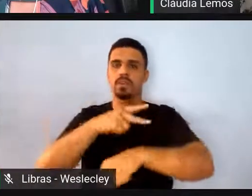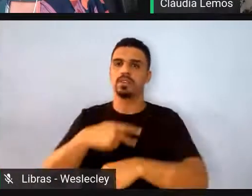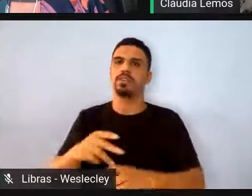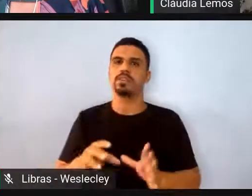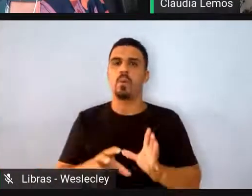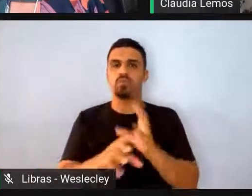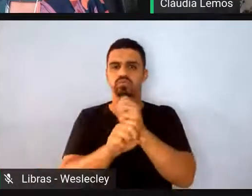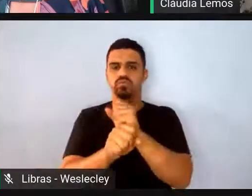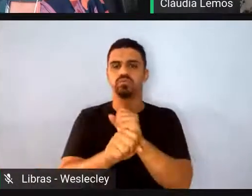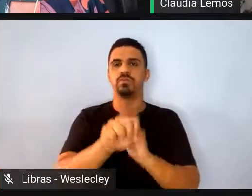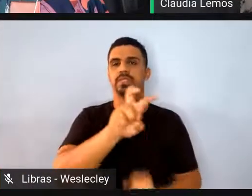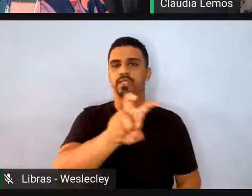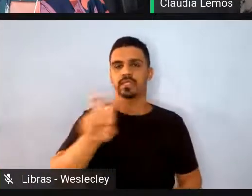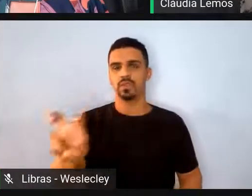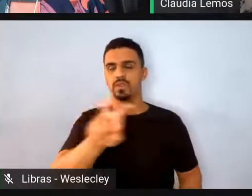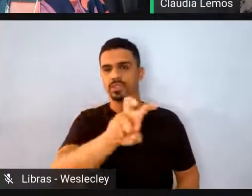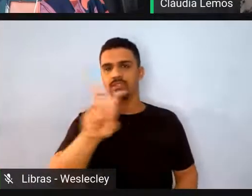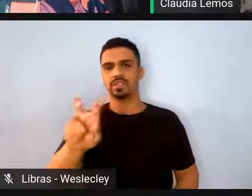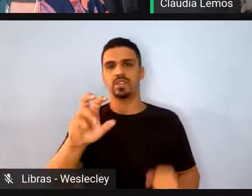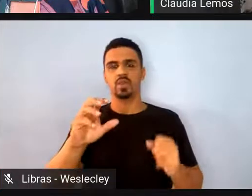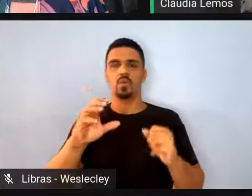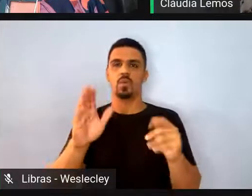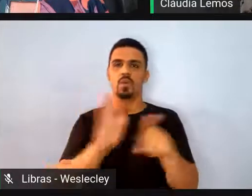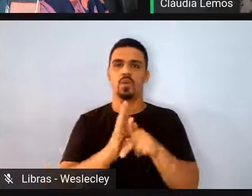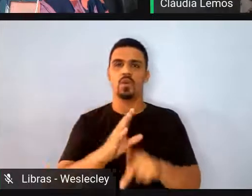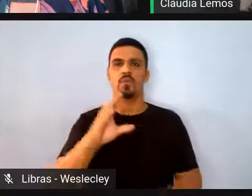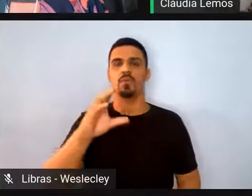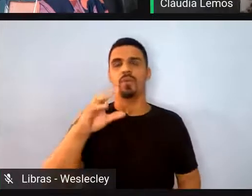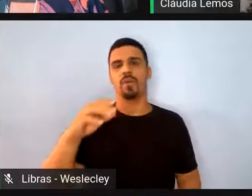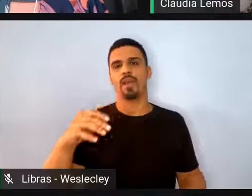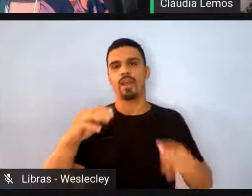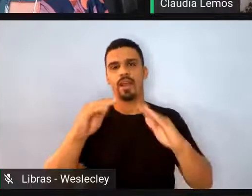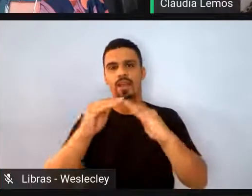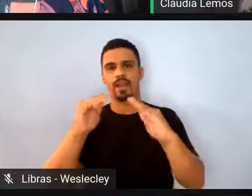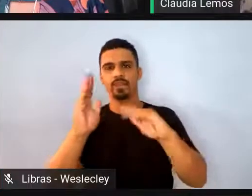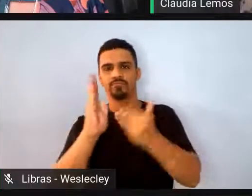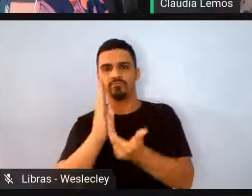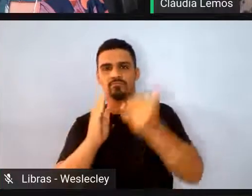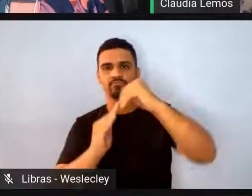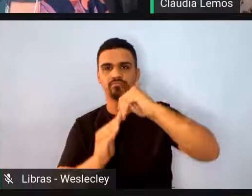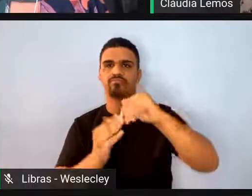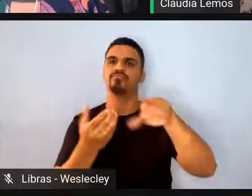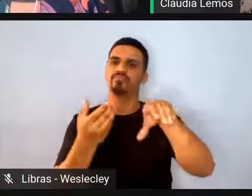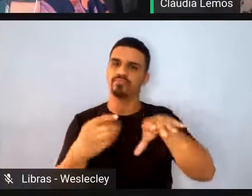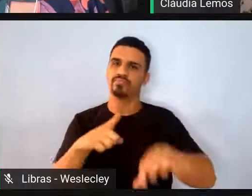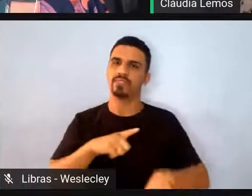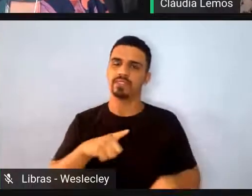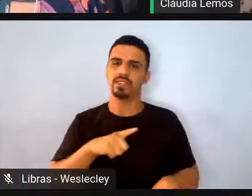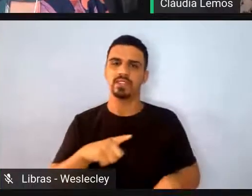trabalho bem grande de mapear, né, e compartilhar, e que vai estar disponível para